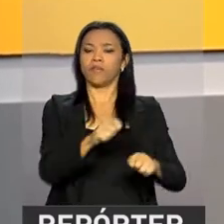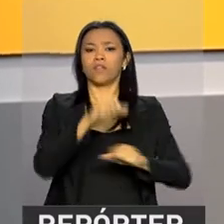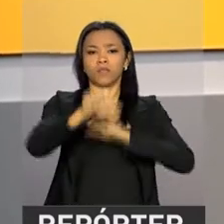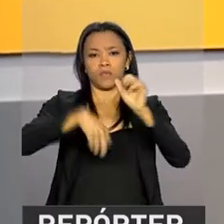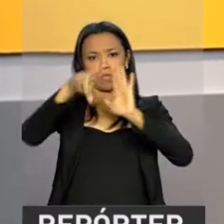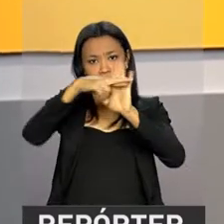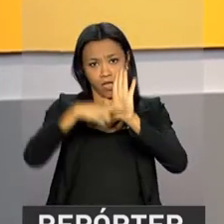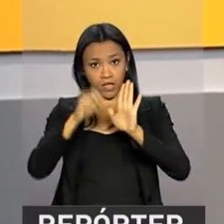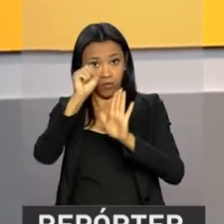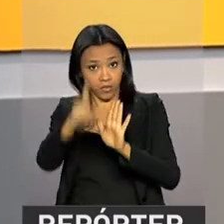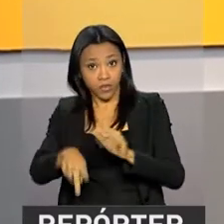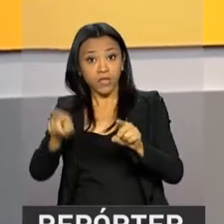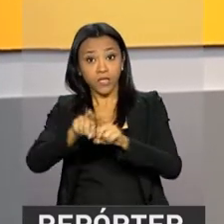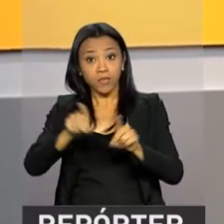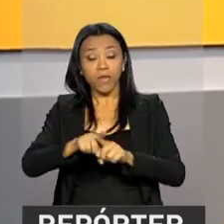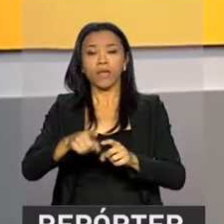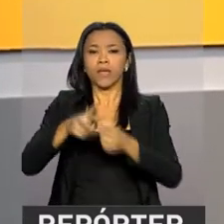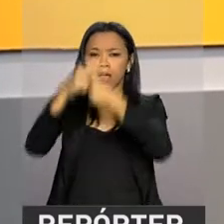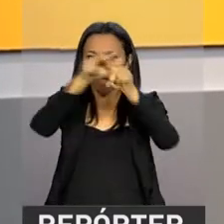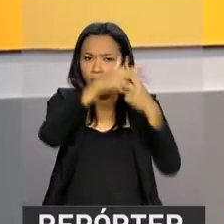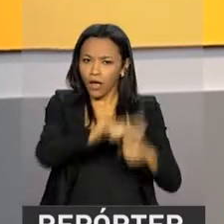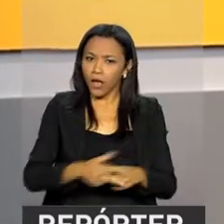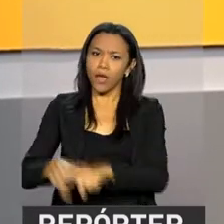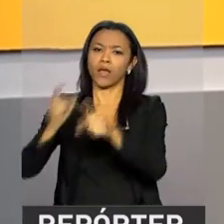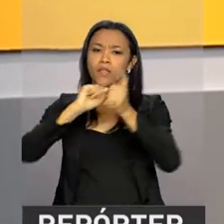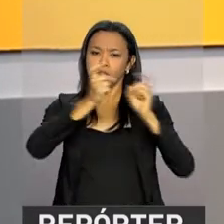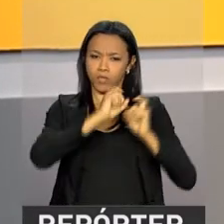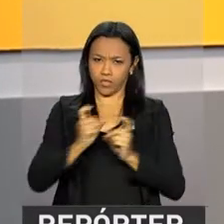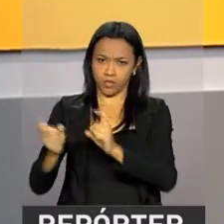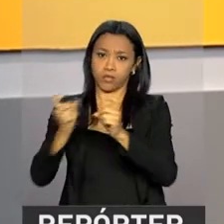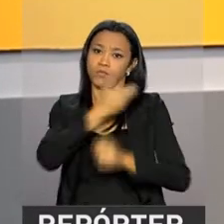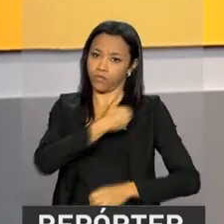da administração pública para ajustar as contas.